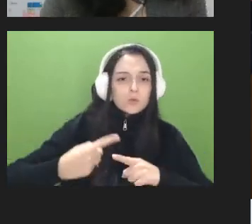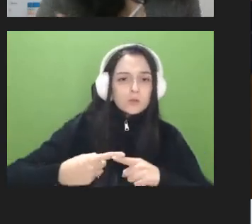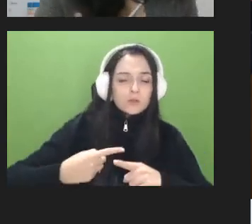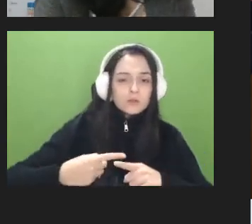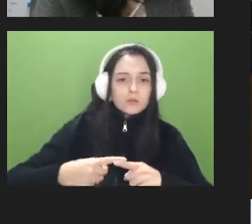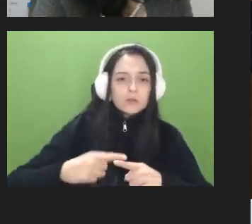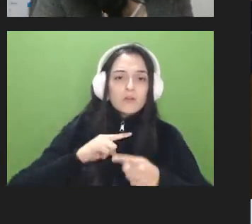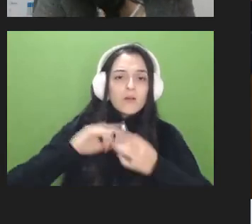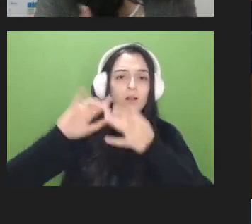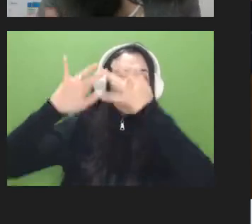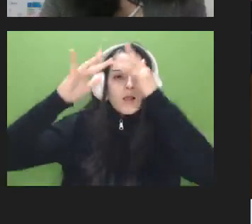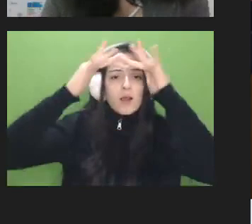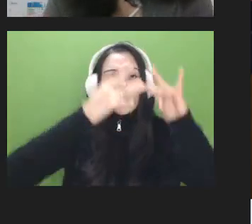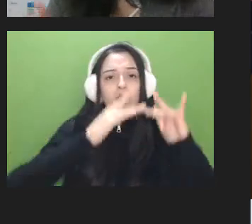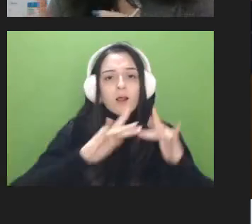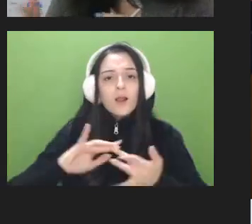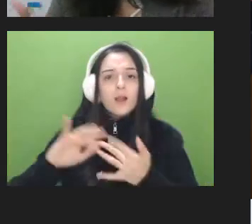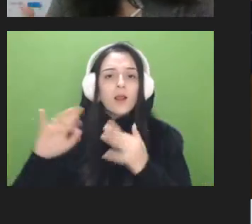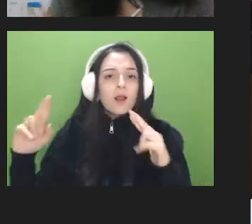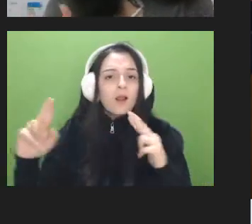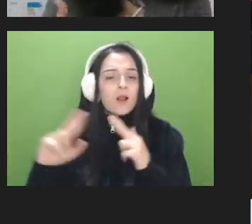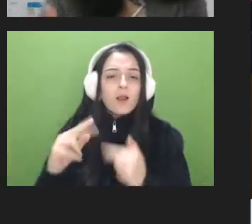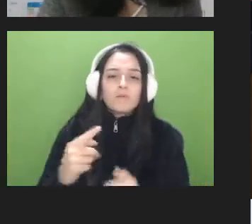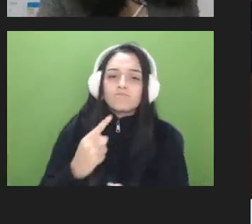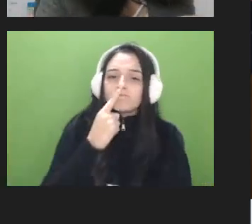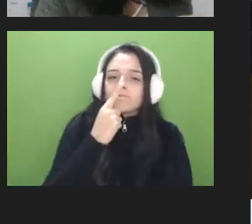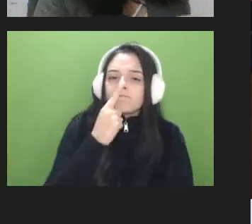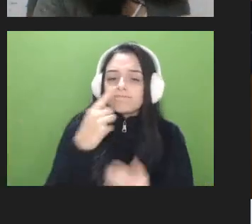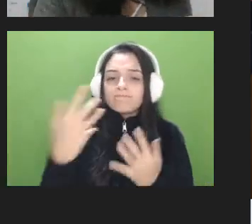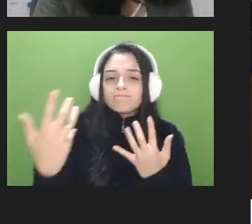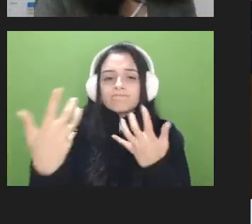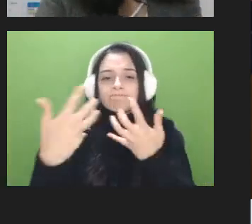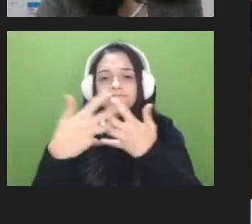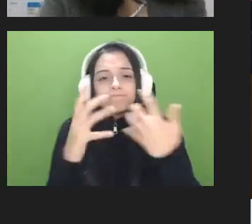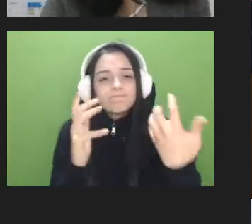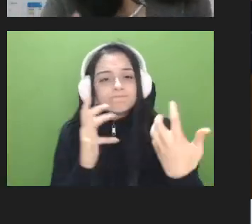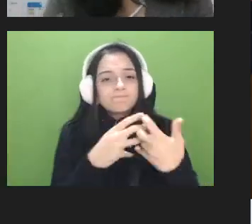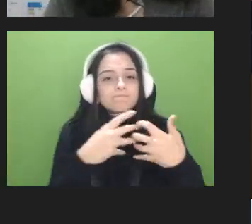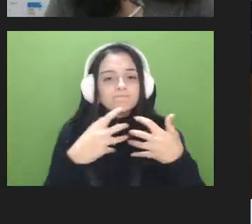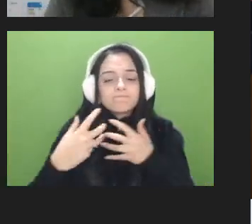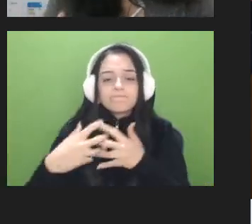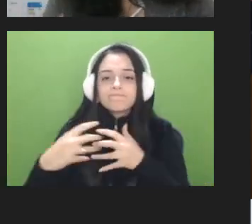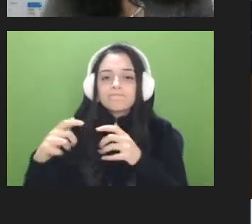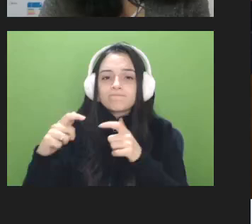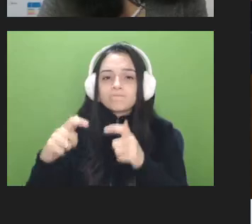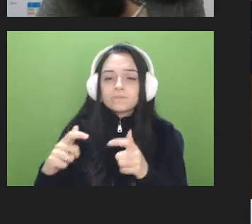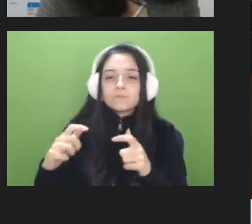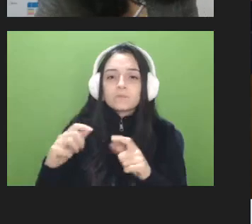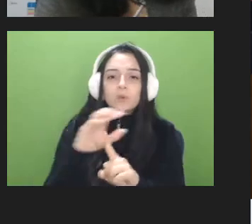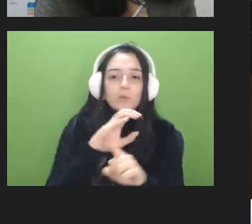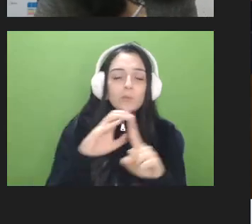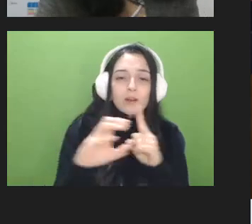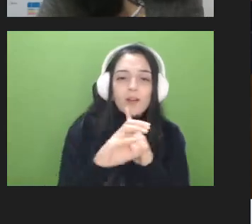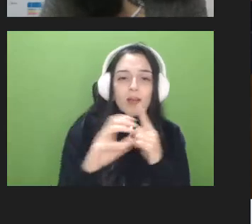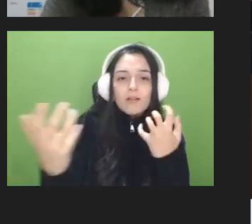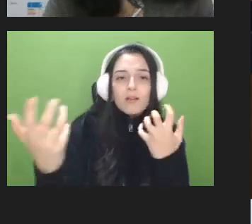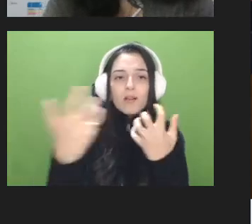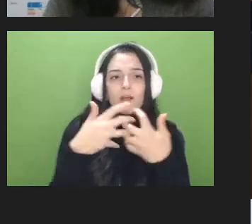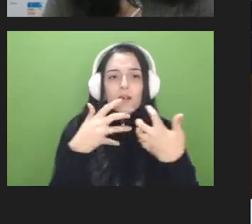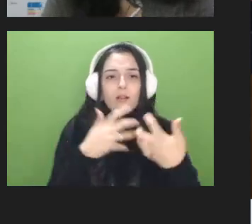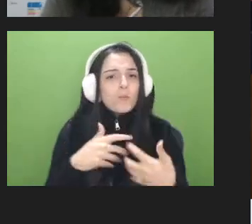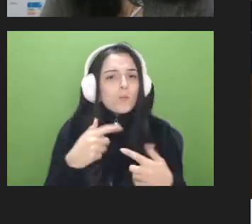de relações, de vínculos, de territórios, de comunidade. Então, eu existo no mundo porque eu tô em rede,